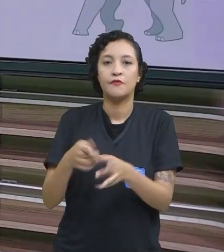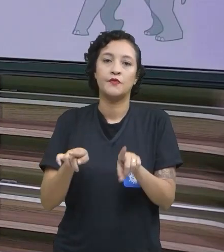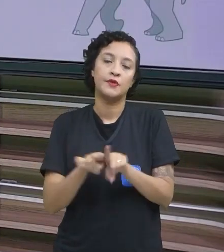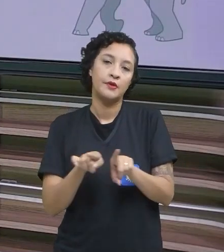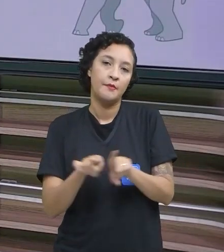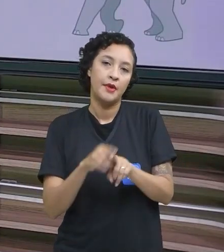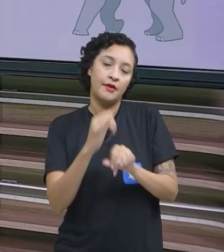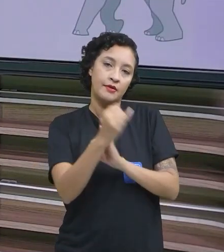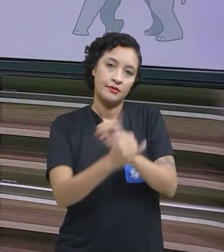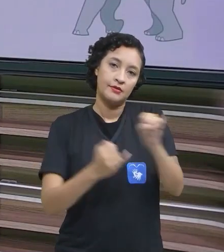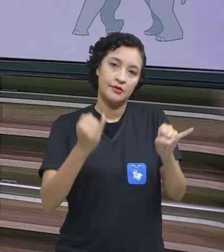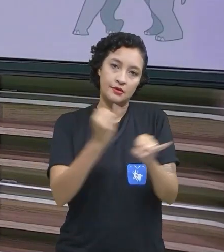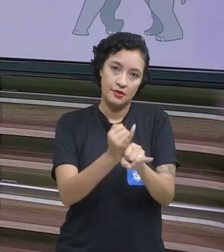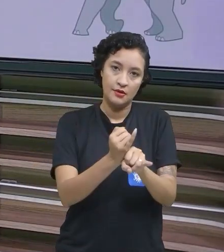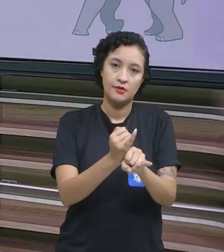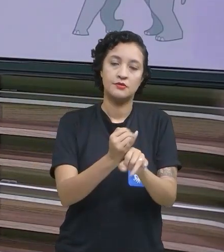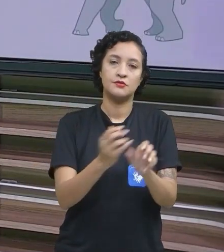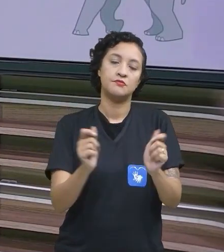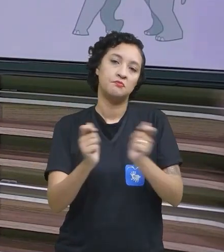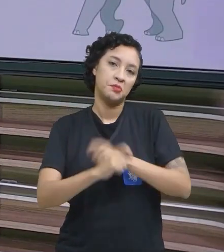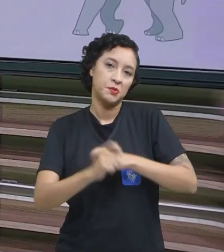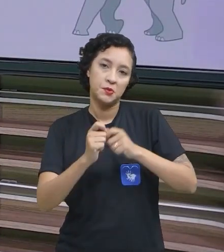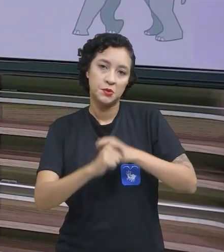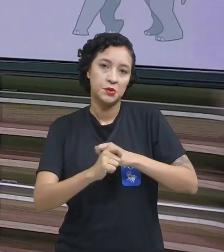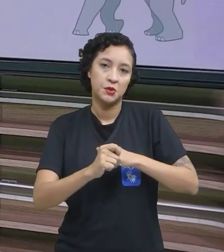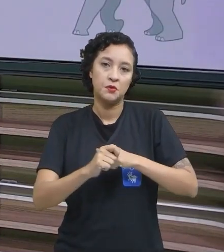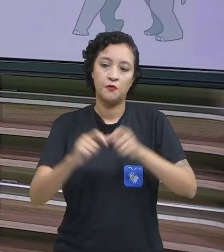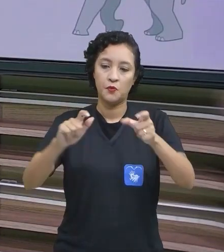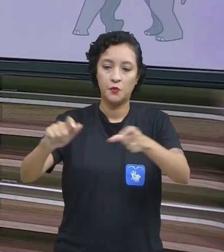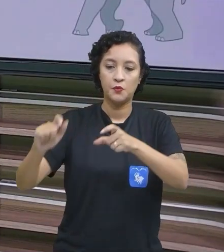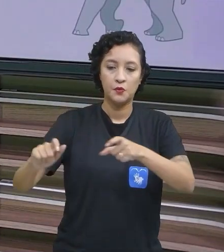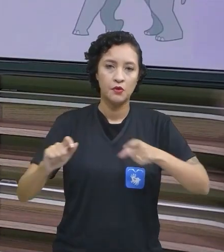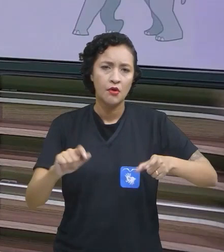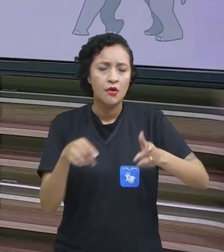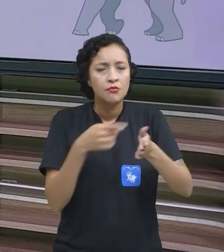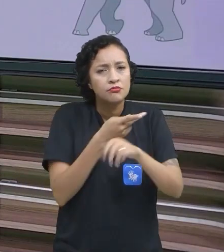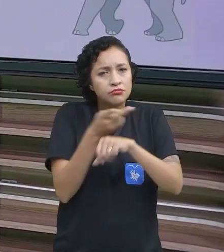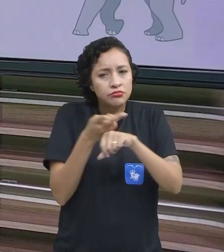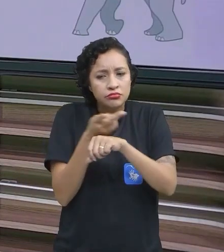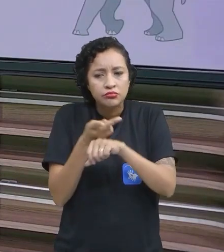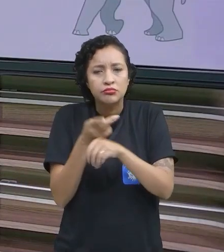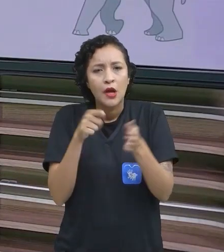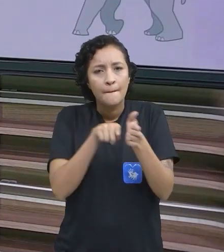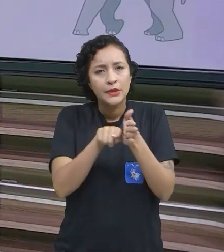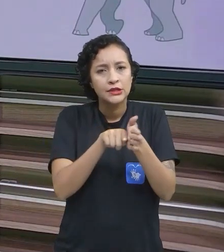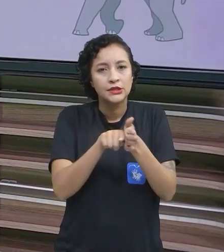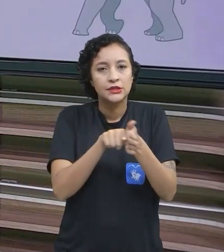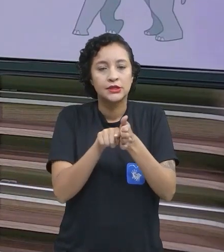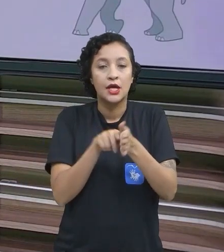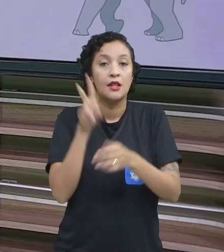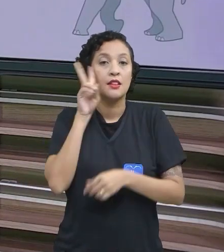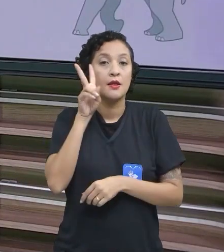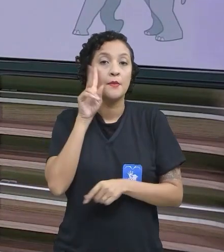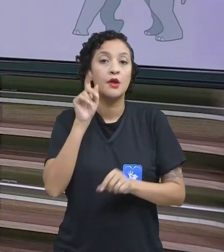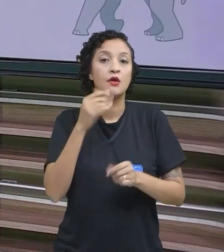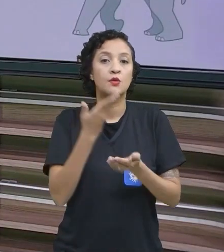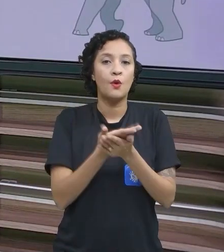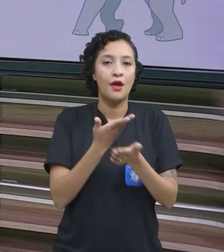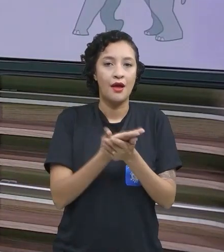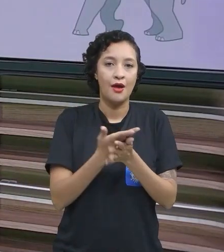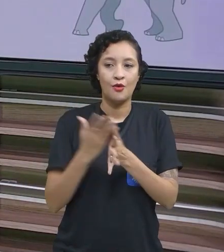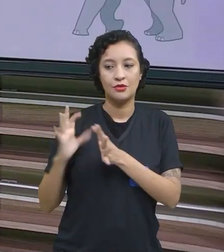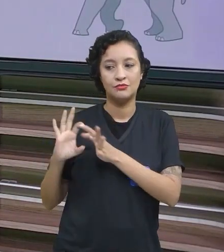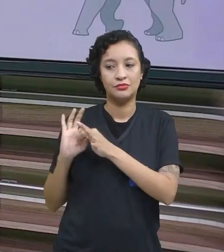na internet, você pode buscar em outras fontes sobre o assunto abordado. Lembrando que todas as aulas estão conectadas,